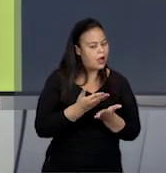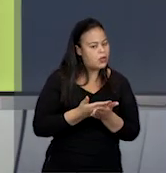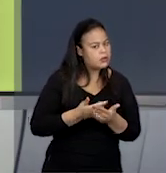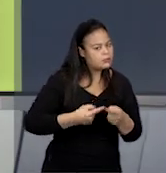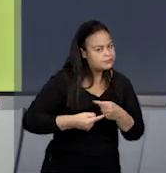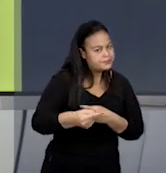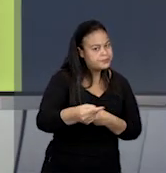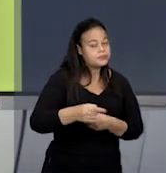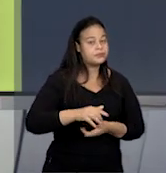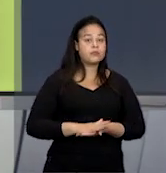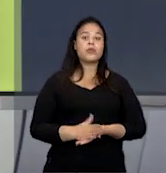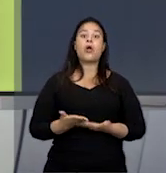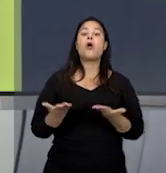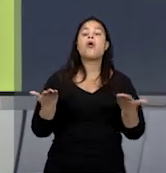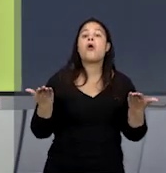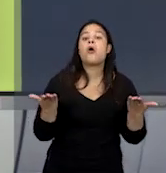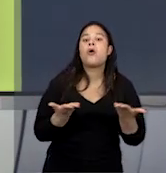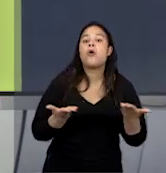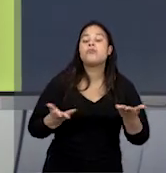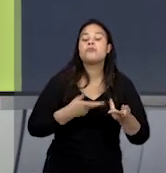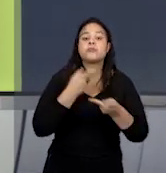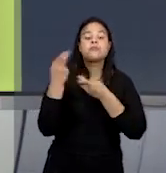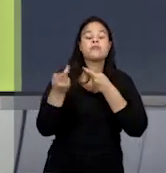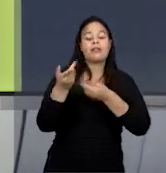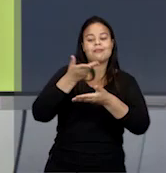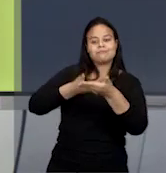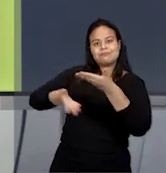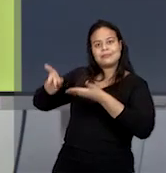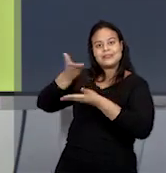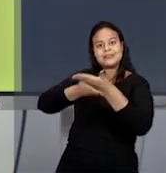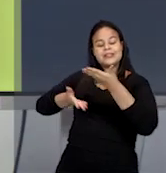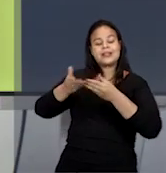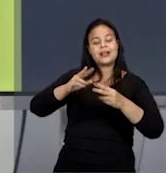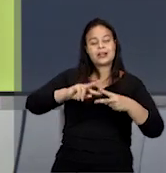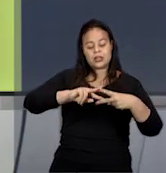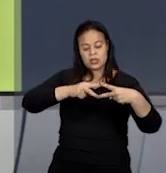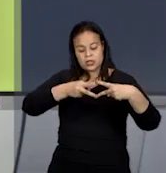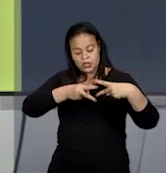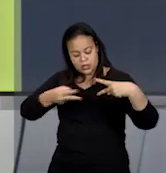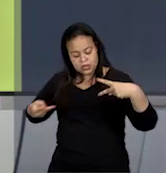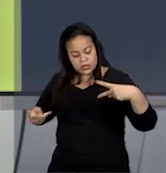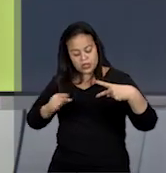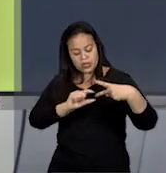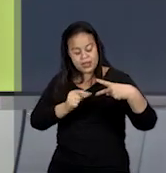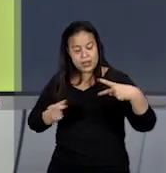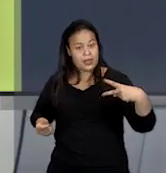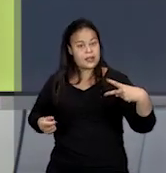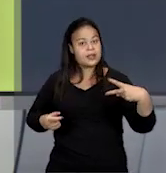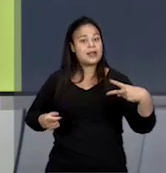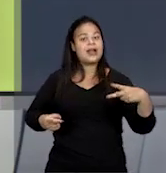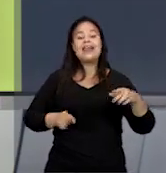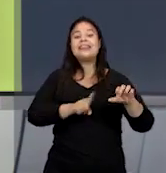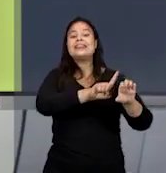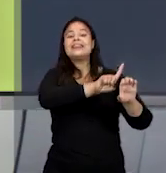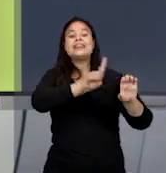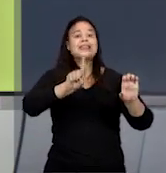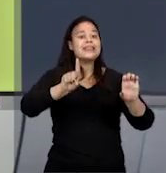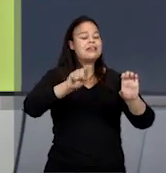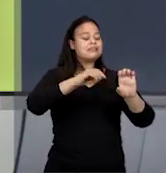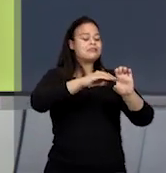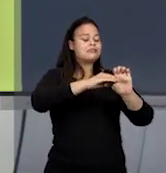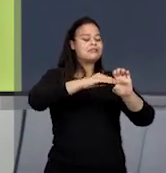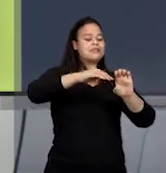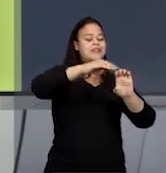Nessa aula de hoje, nós vamos falar então da interação gênica não epistásica, ou seja, de